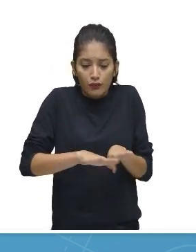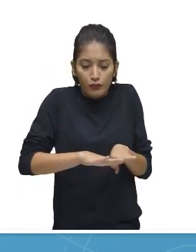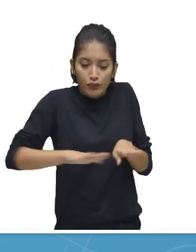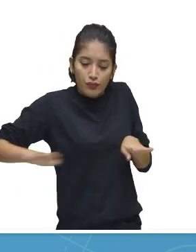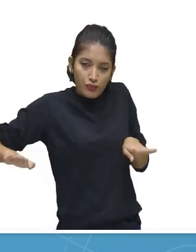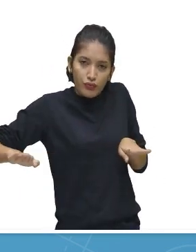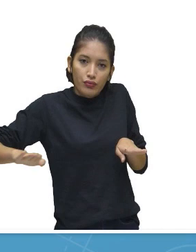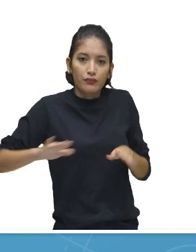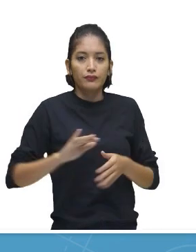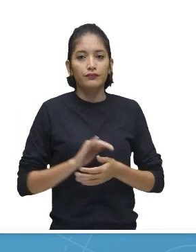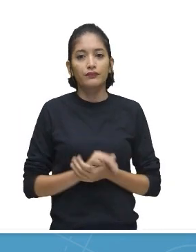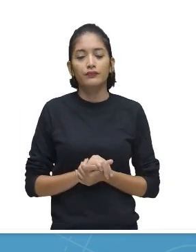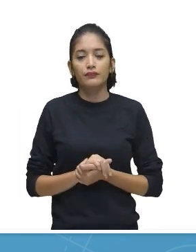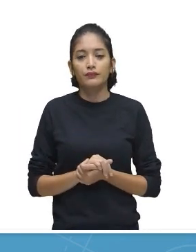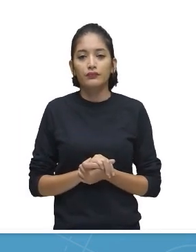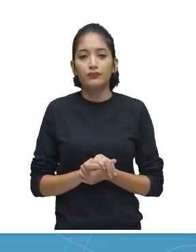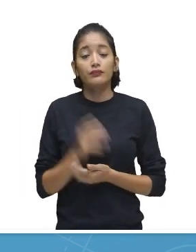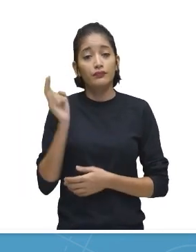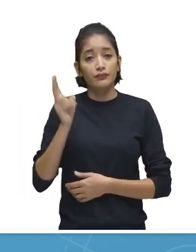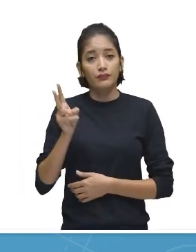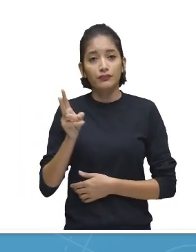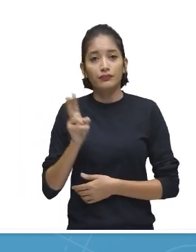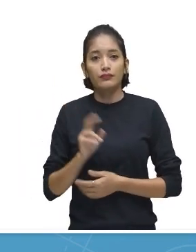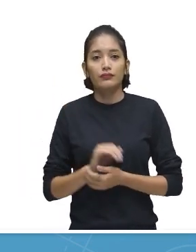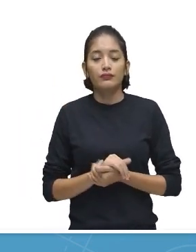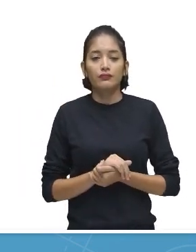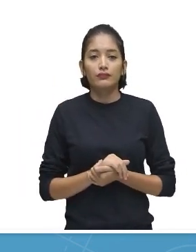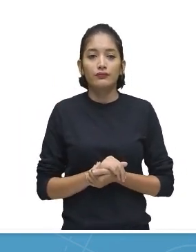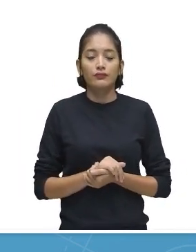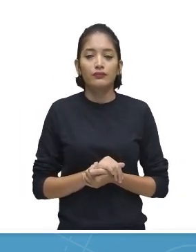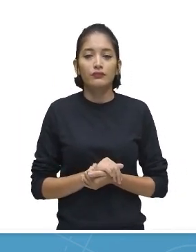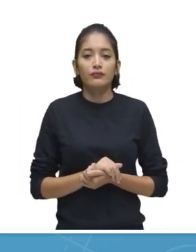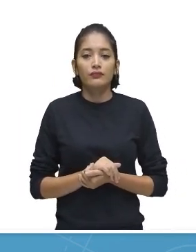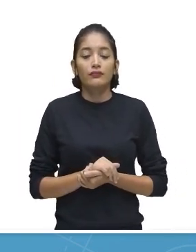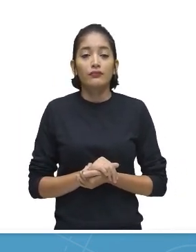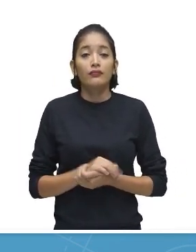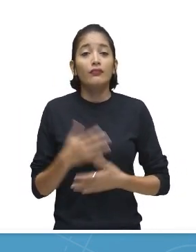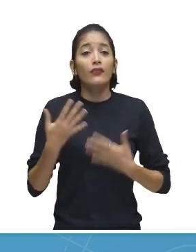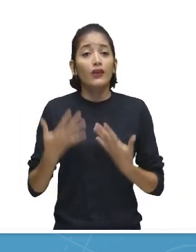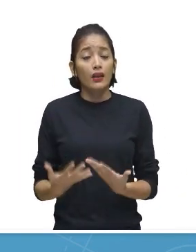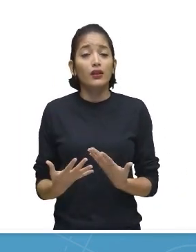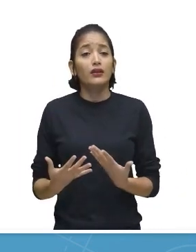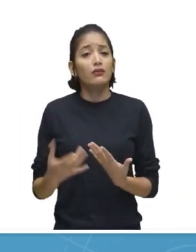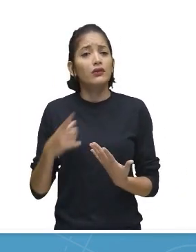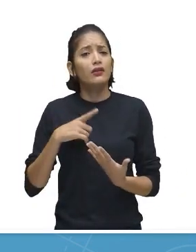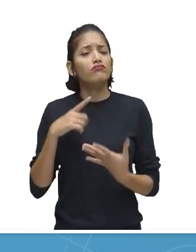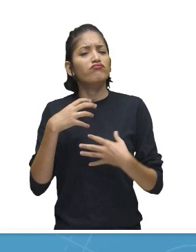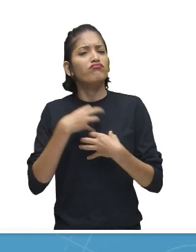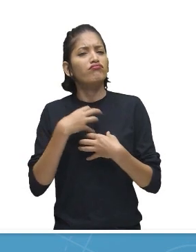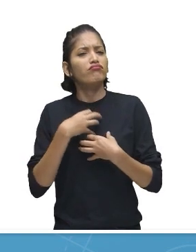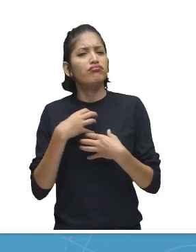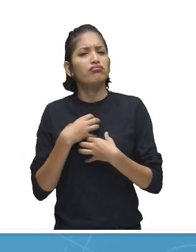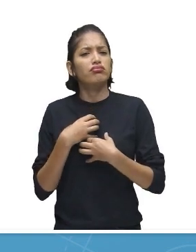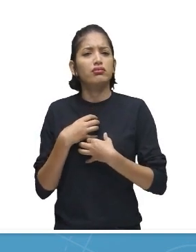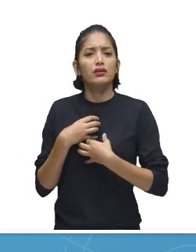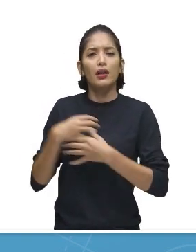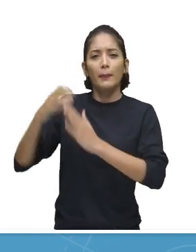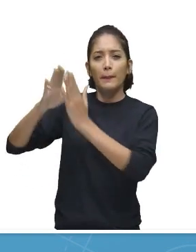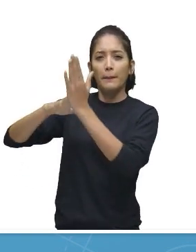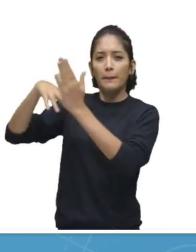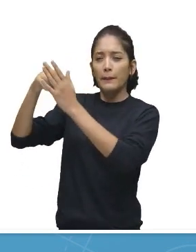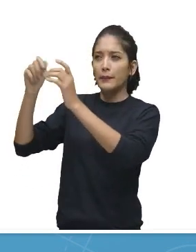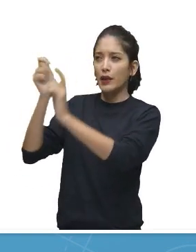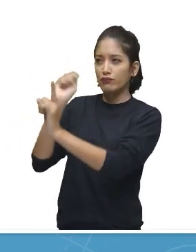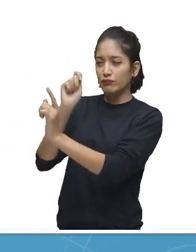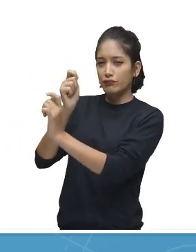planas. Dando continuidade. Sensação de pintura escultórica, como vocês puderam ver,